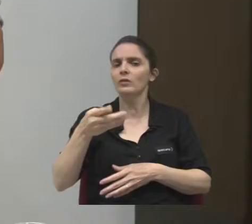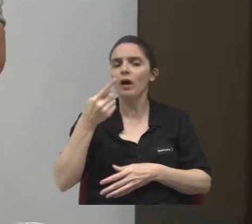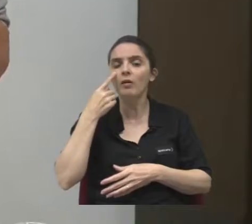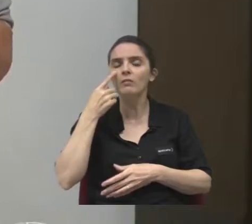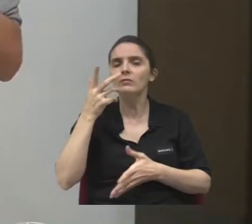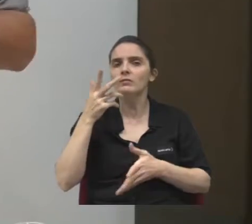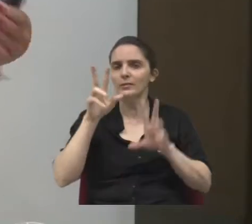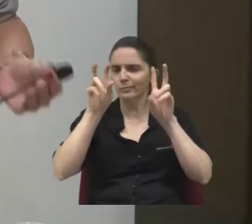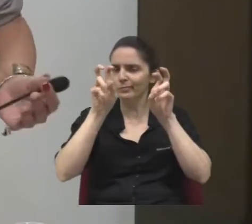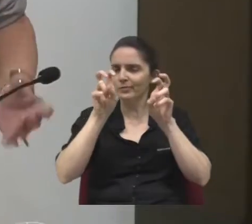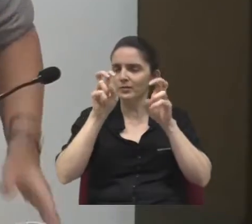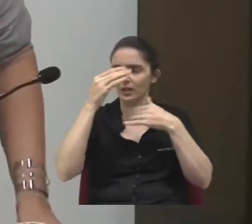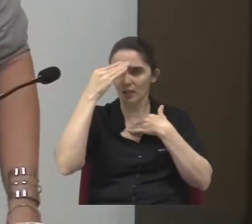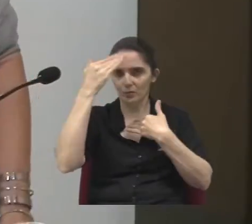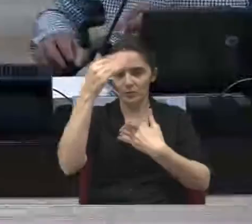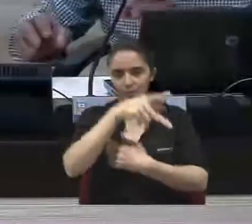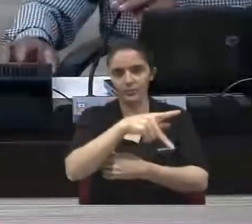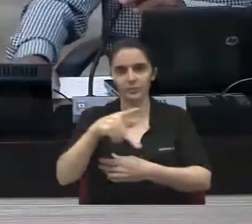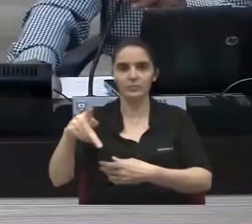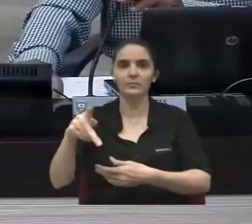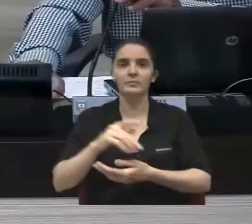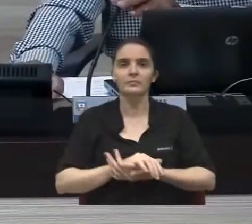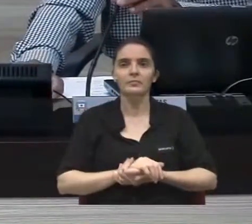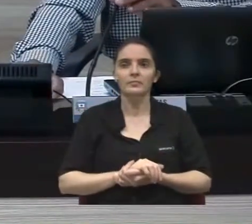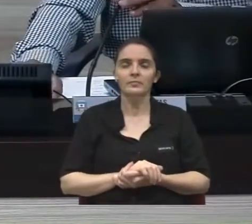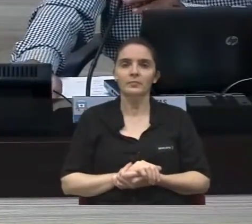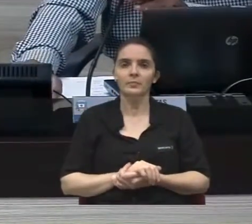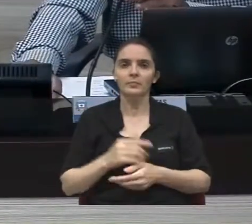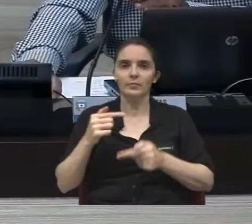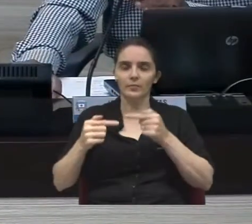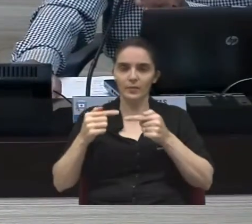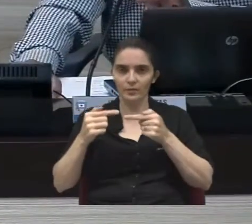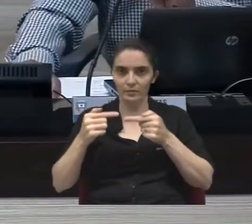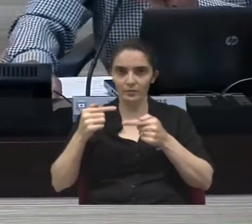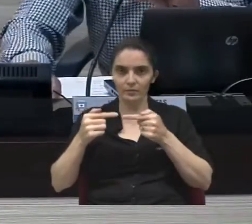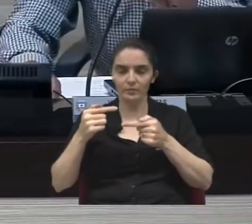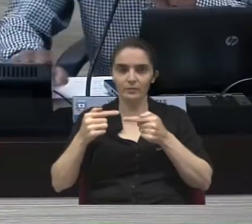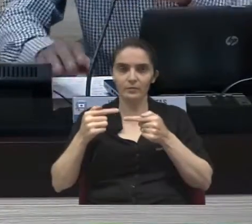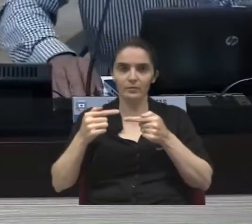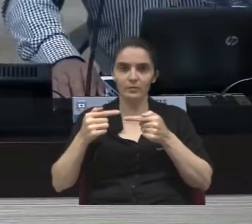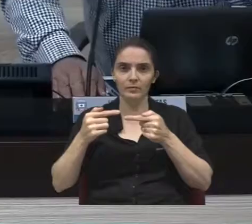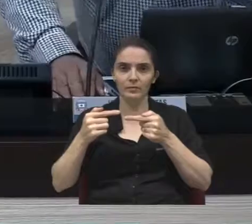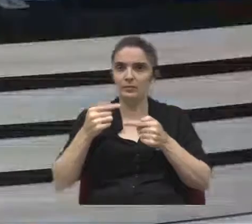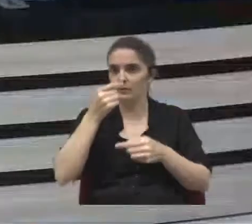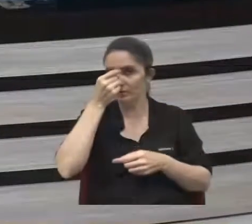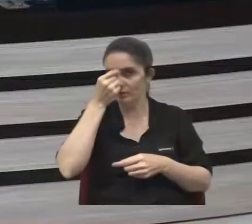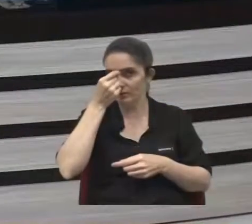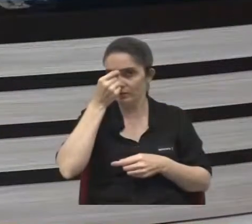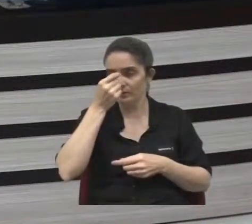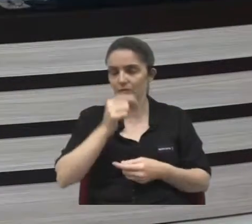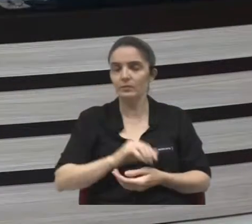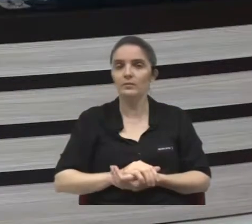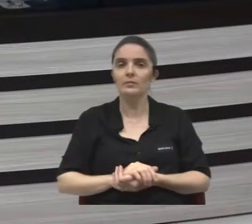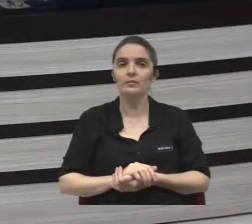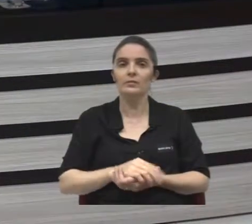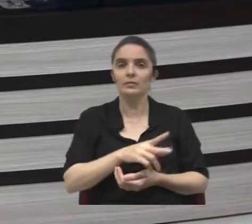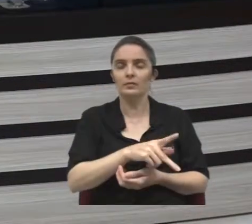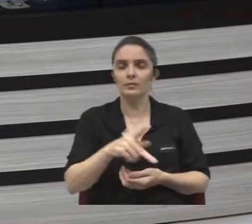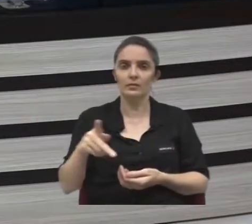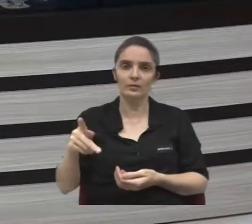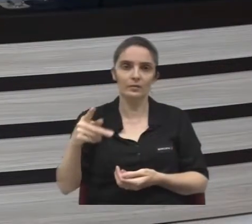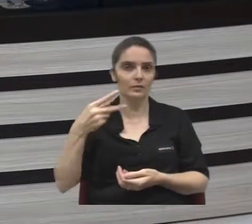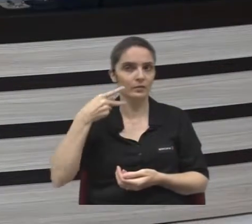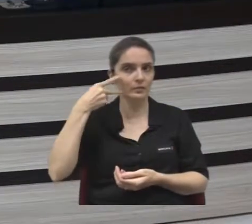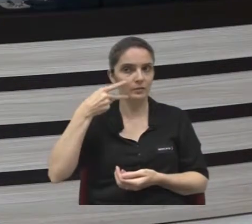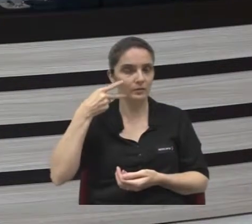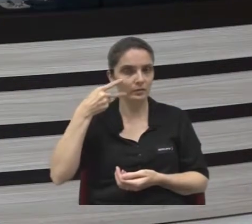senhor presidente. Para discutir o requerimento do vereador Jorge de Freitas. Senhor presidente, senhoras e senhores vereadores, eu